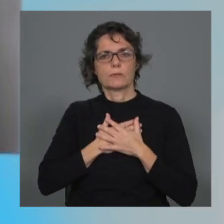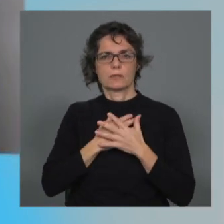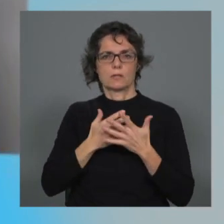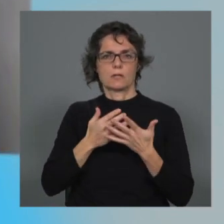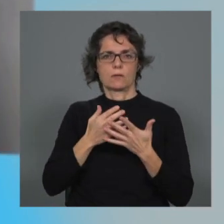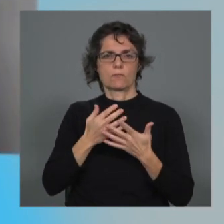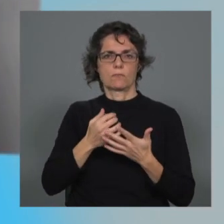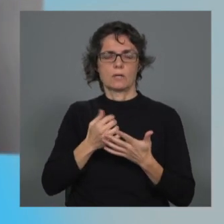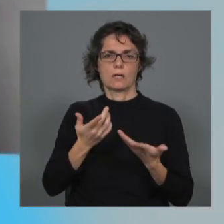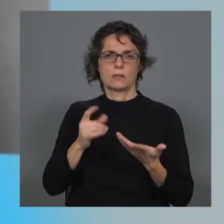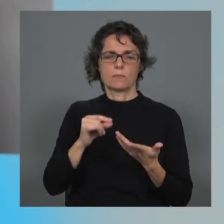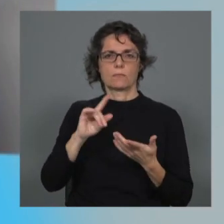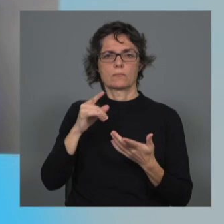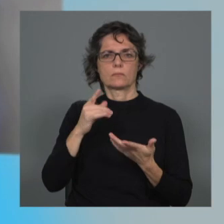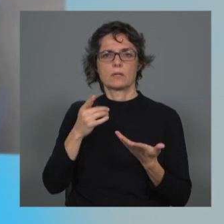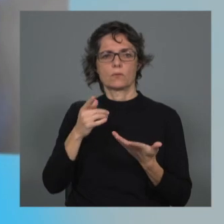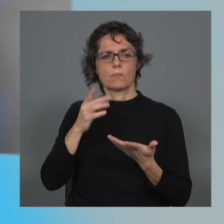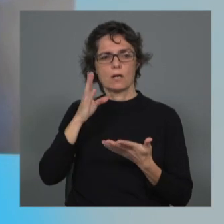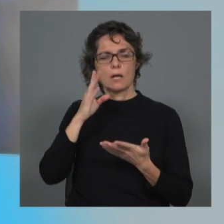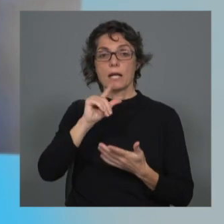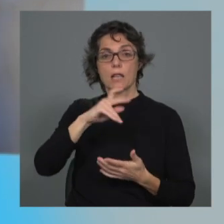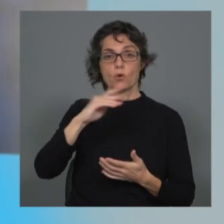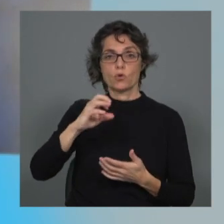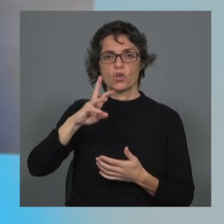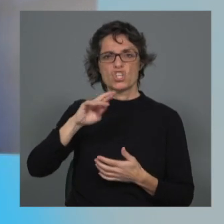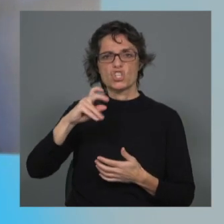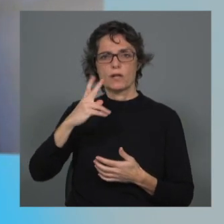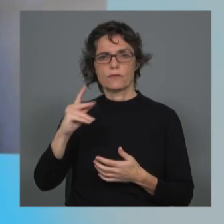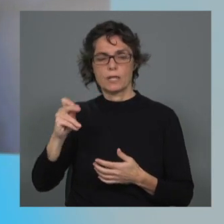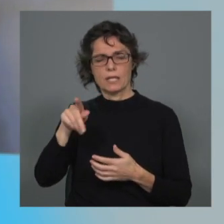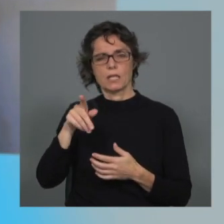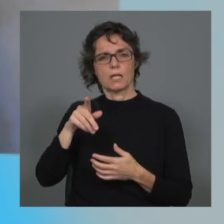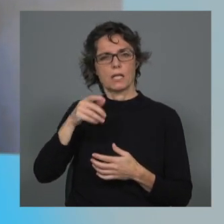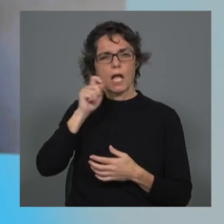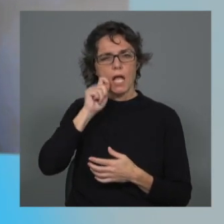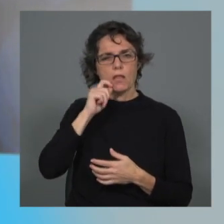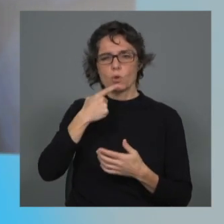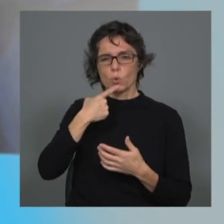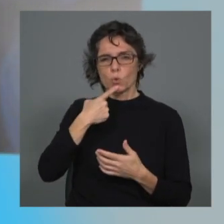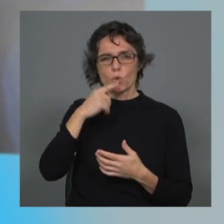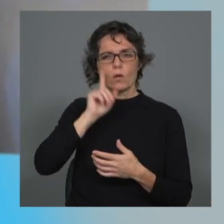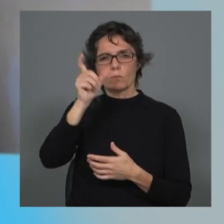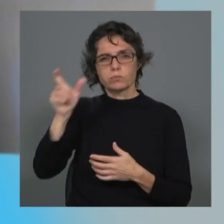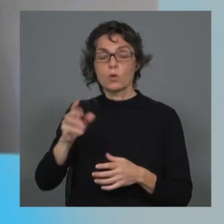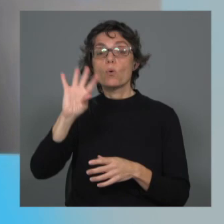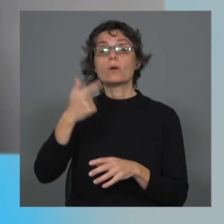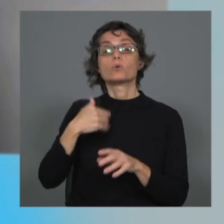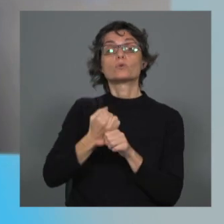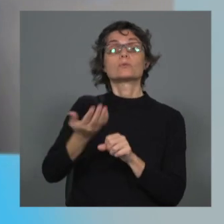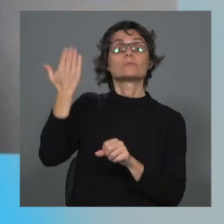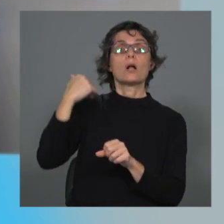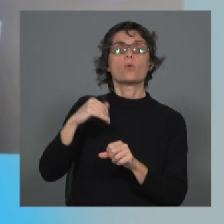que era uma militante da participação das mulheres. Quando eu trabalhei na Unesco